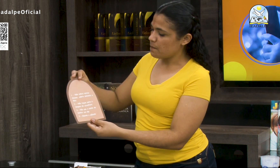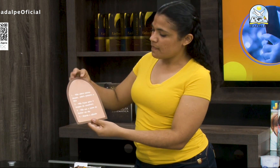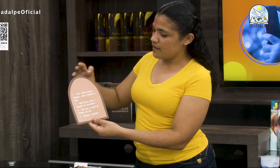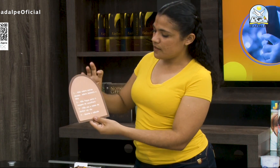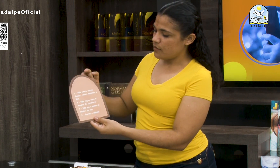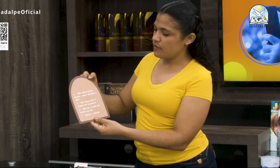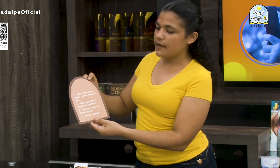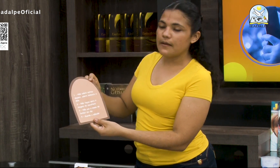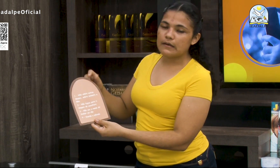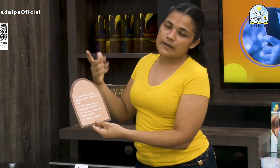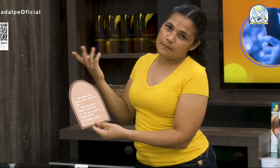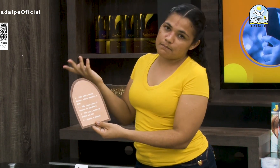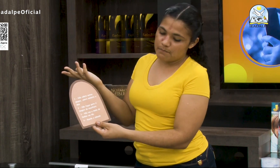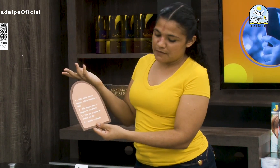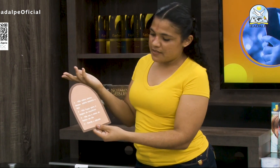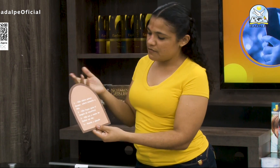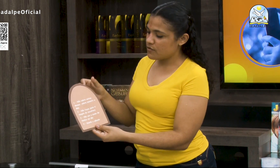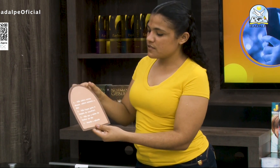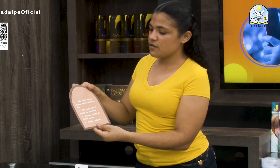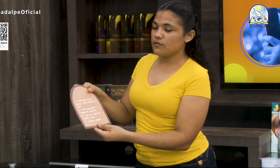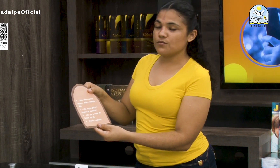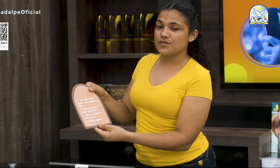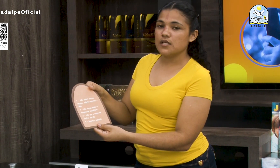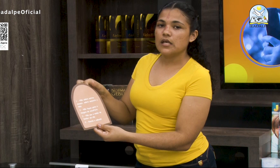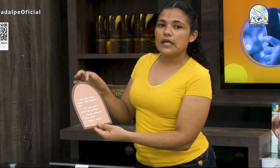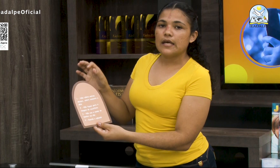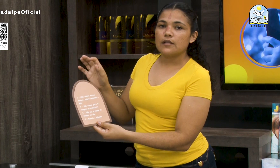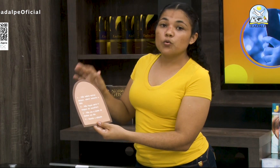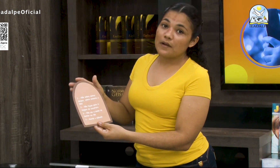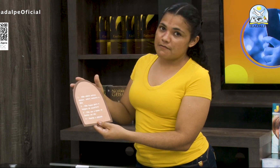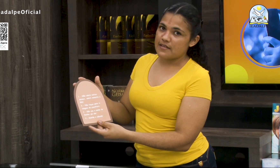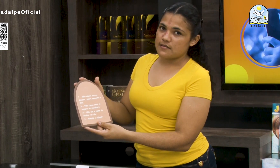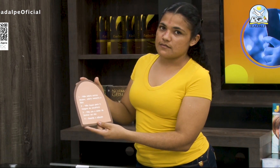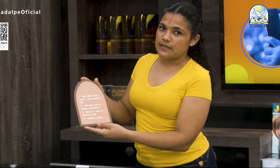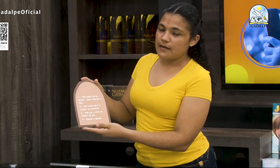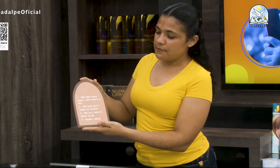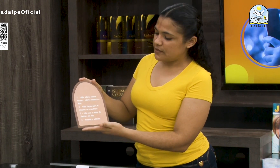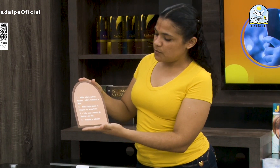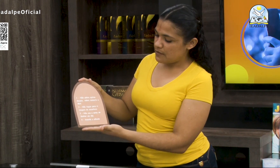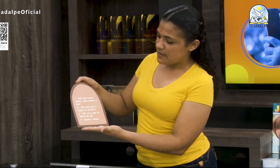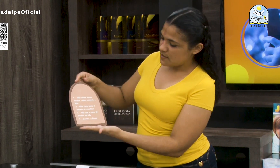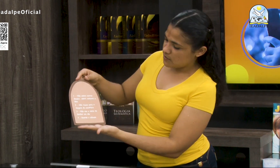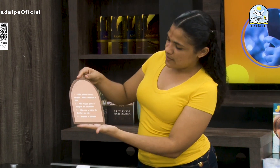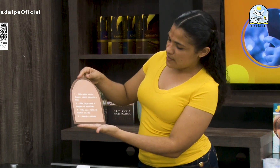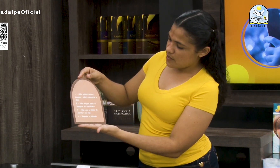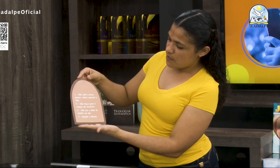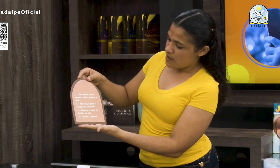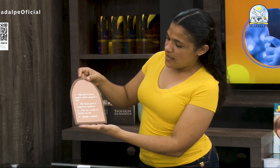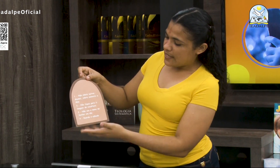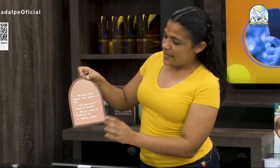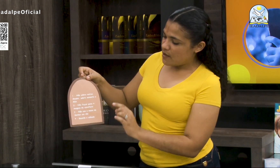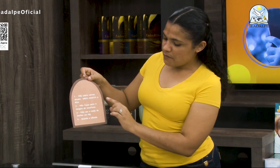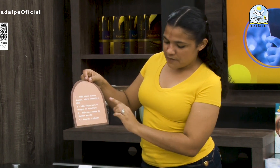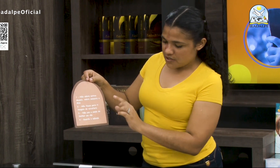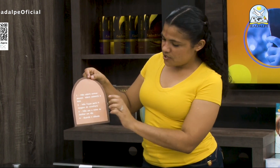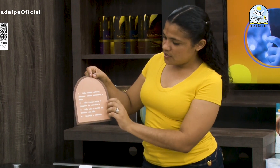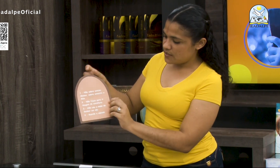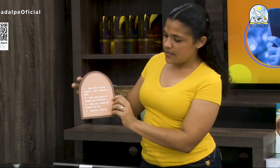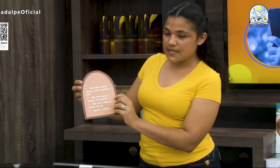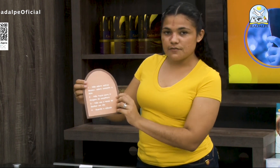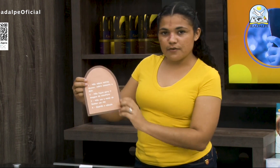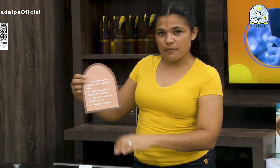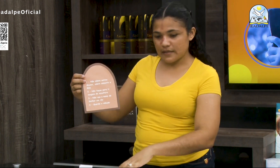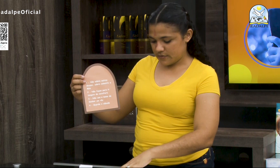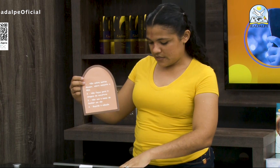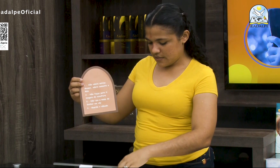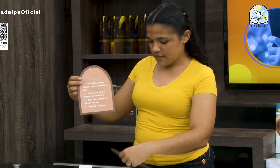impressão. Então, é preferível que você use dupla face, tá? Fita dupla face. Então, tá aqui, ó. E aí, eu fiz